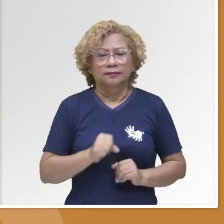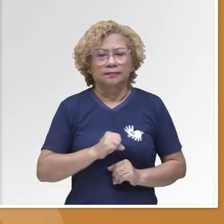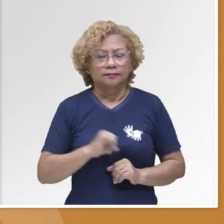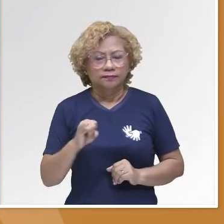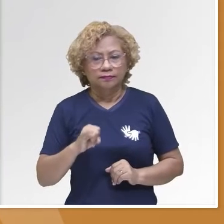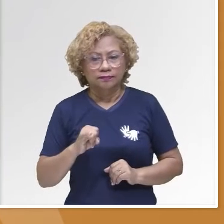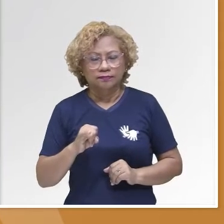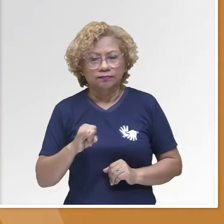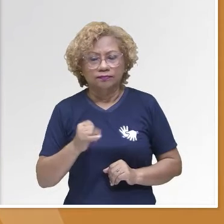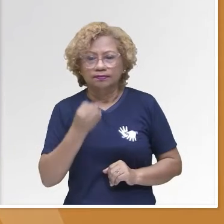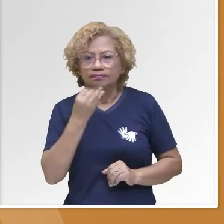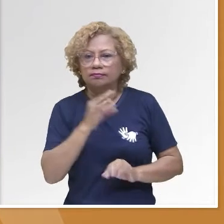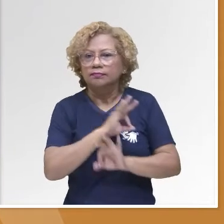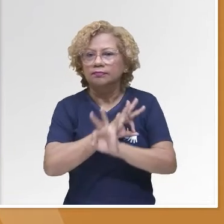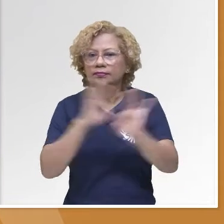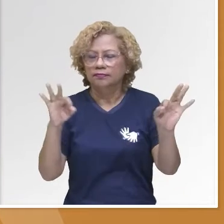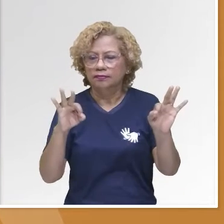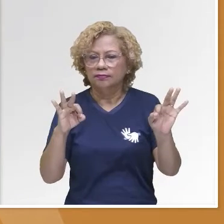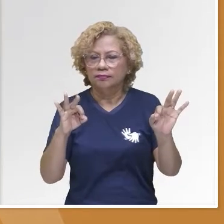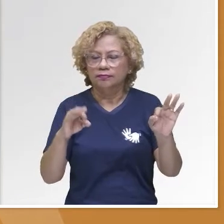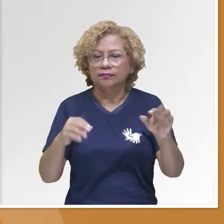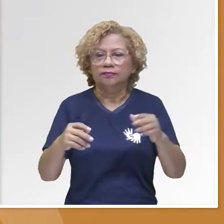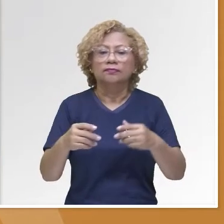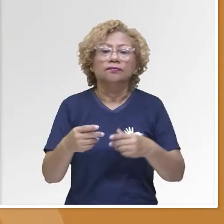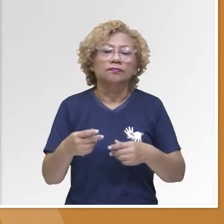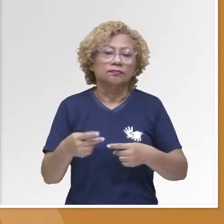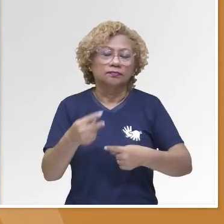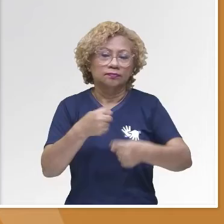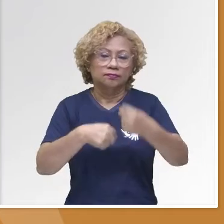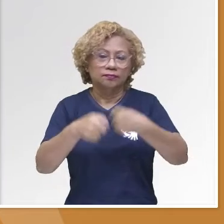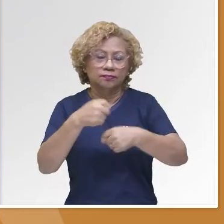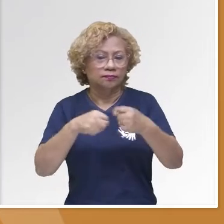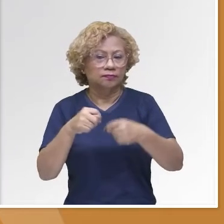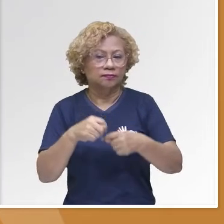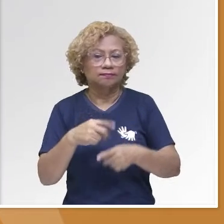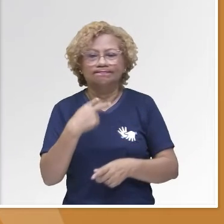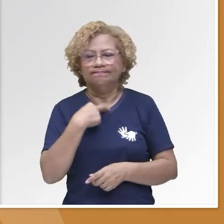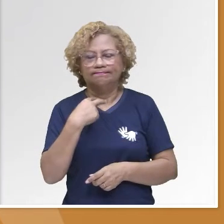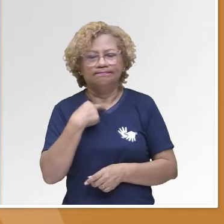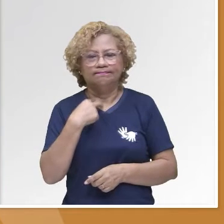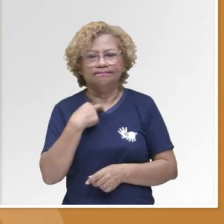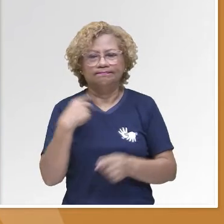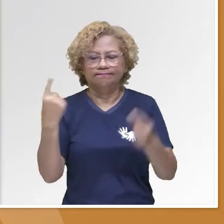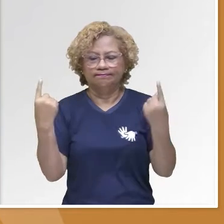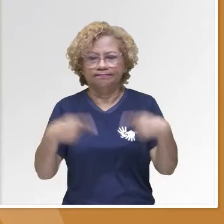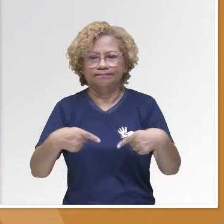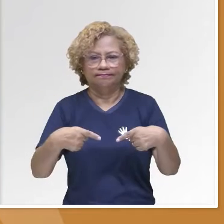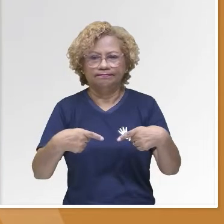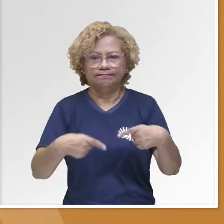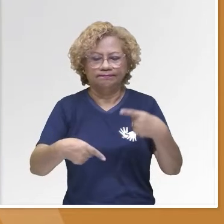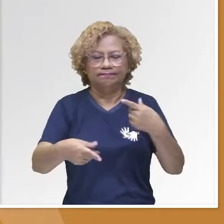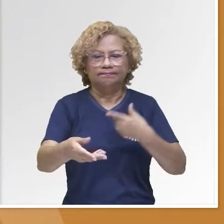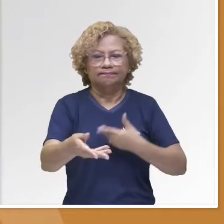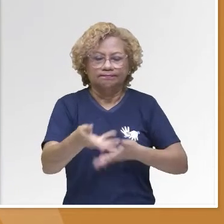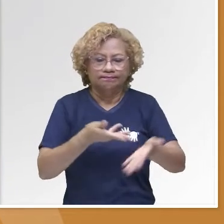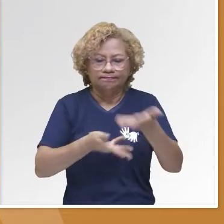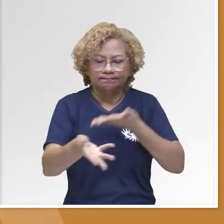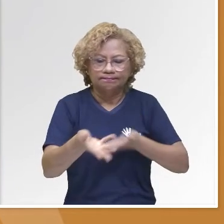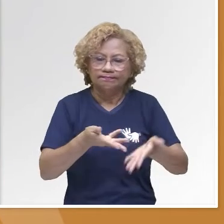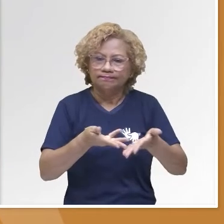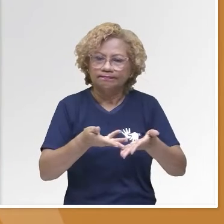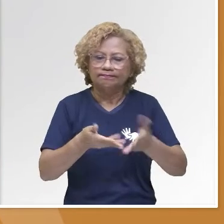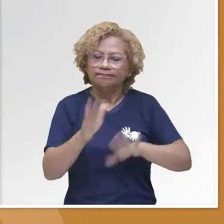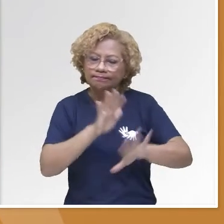economia, ela não pode competir com grupos de economias unidas entre si. Mesmo tendo